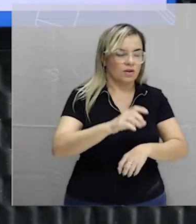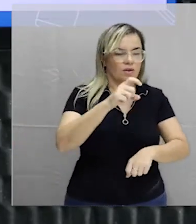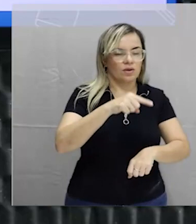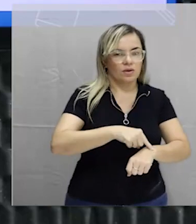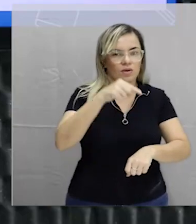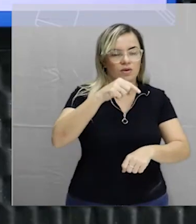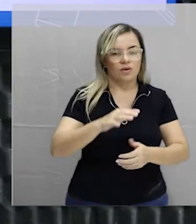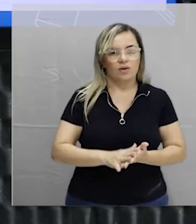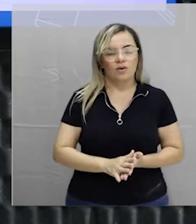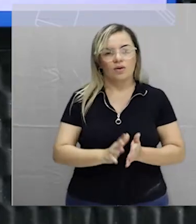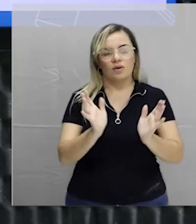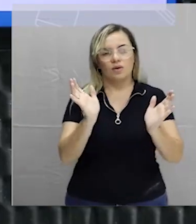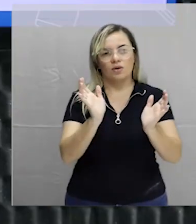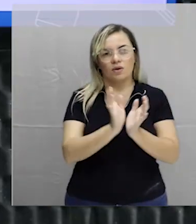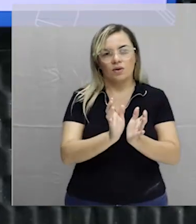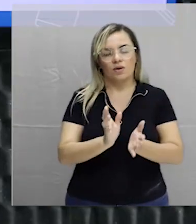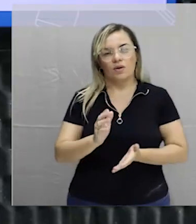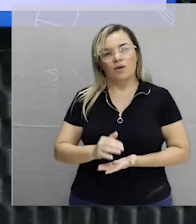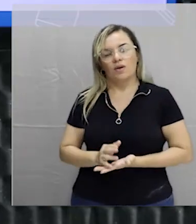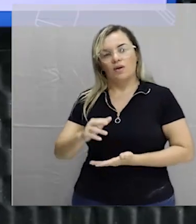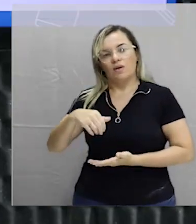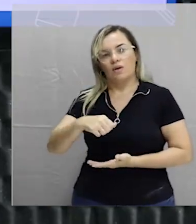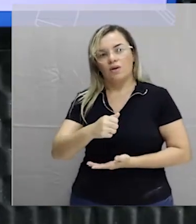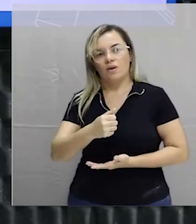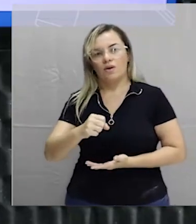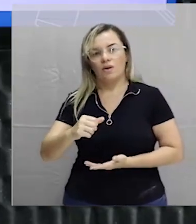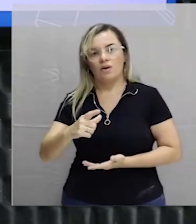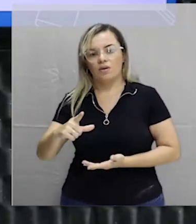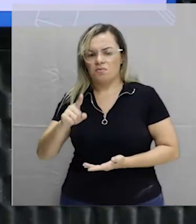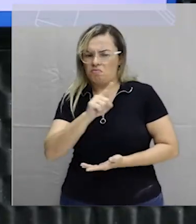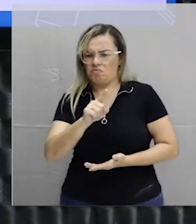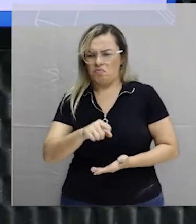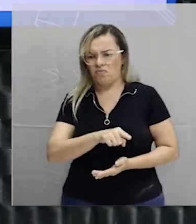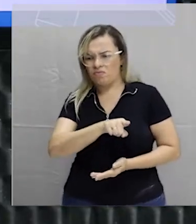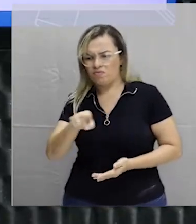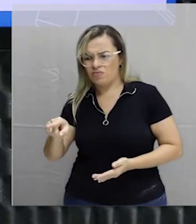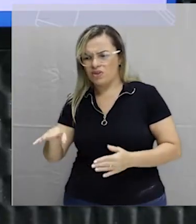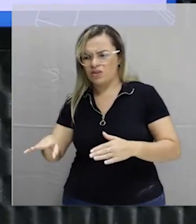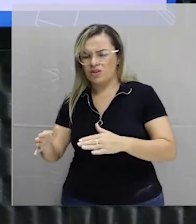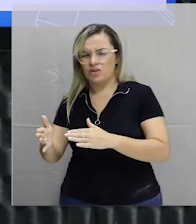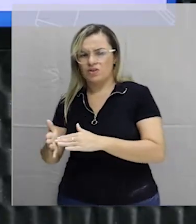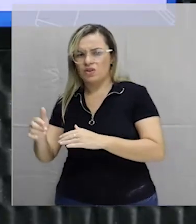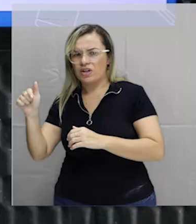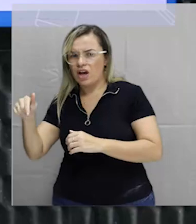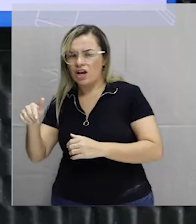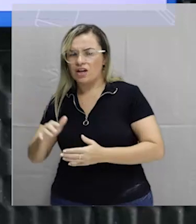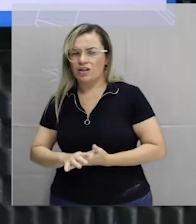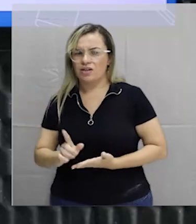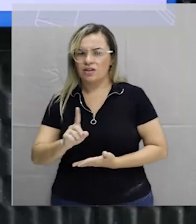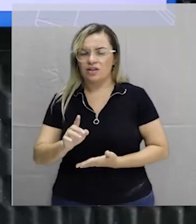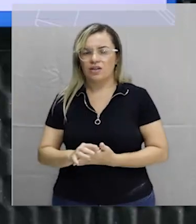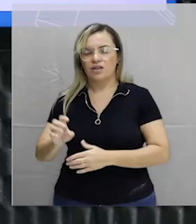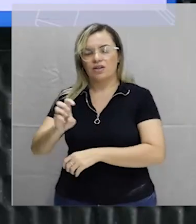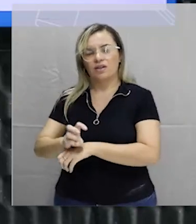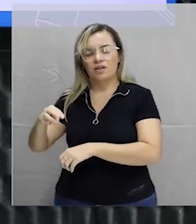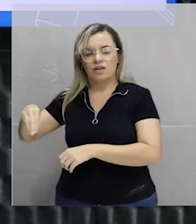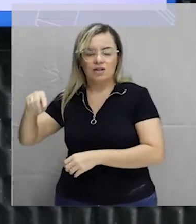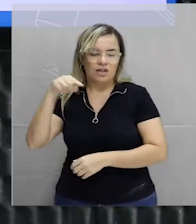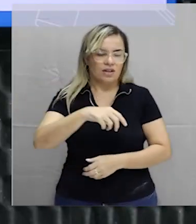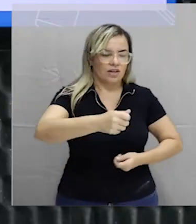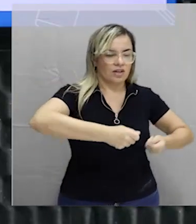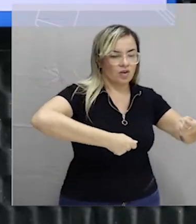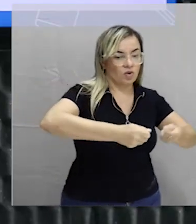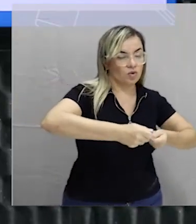estava administrando Pernambuco era Nassau, mas Nassau não vem para o Maranhão, ele administra Pernambuco. Tá? Nós temos,